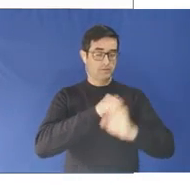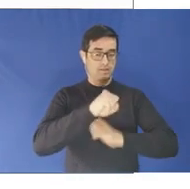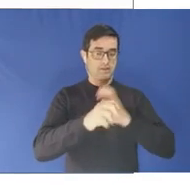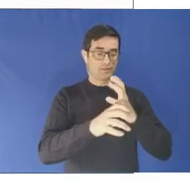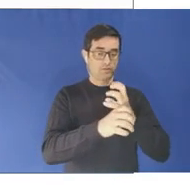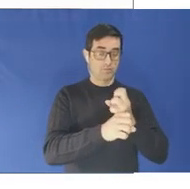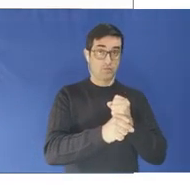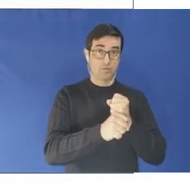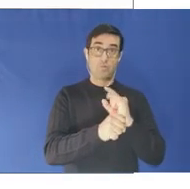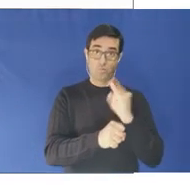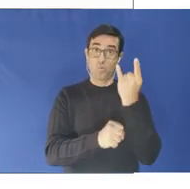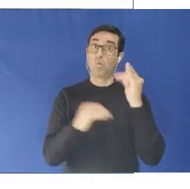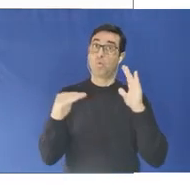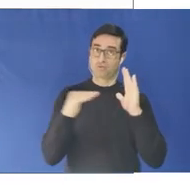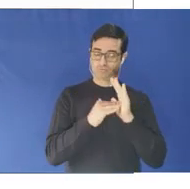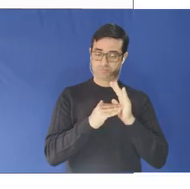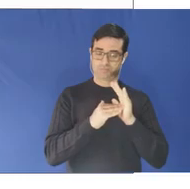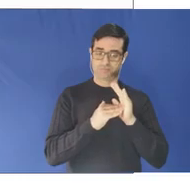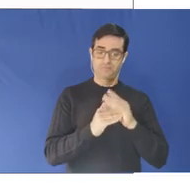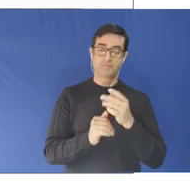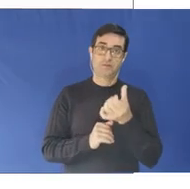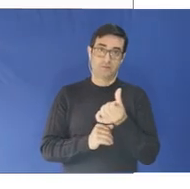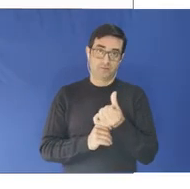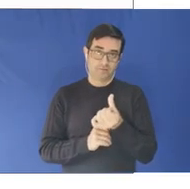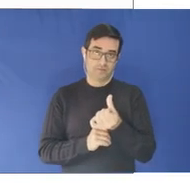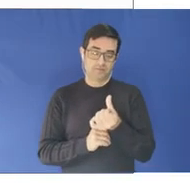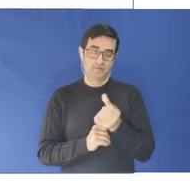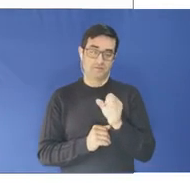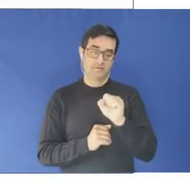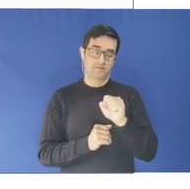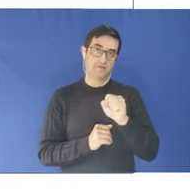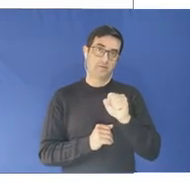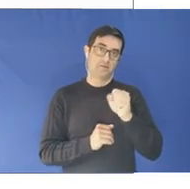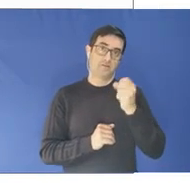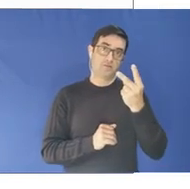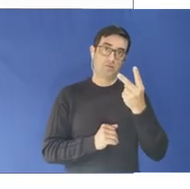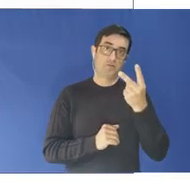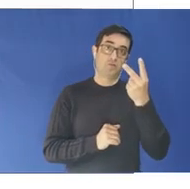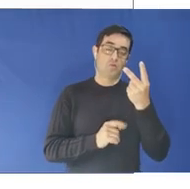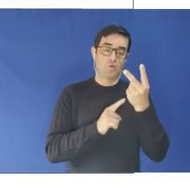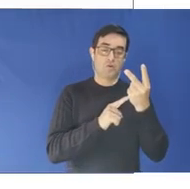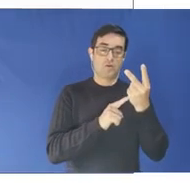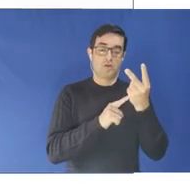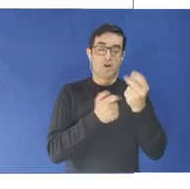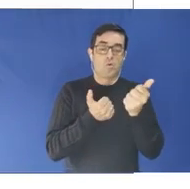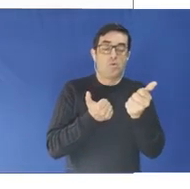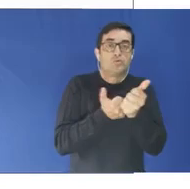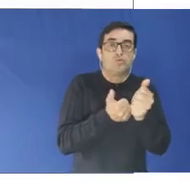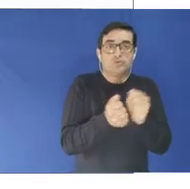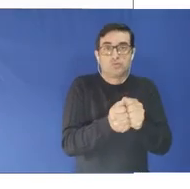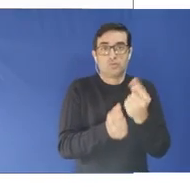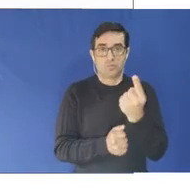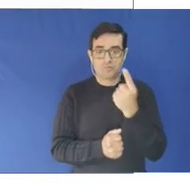segundo. Então, 2... que tem aqui, como eu estou calculando do segundo, tem quantos acompanhando ele?